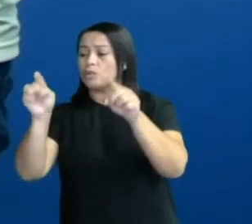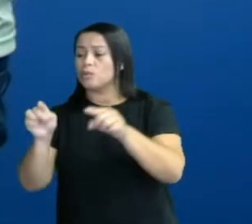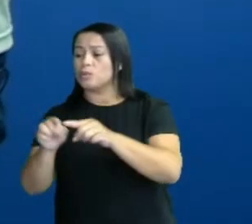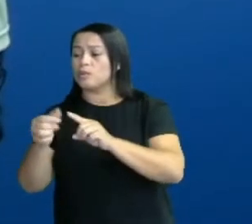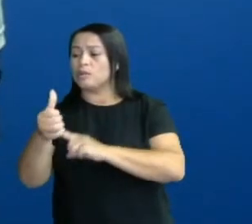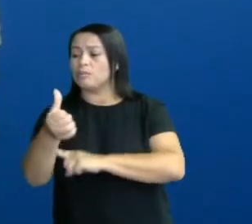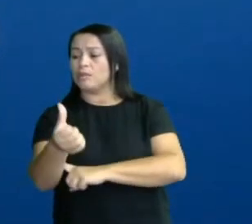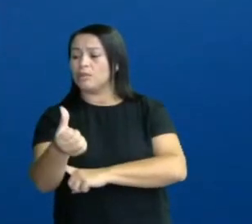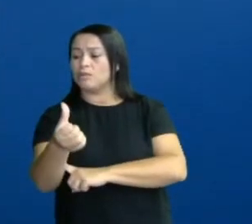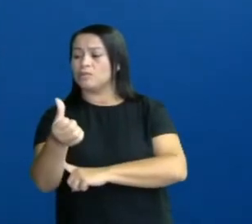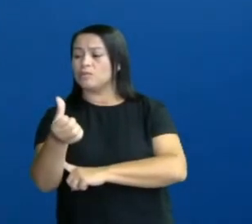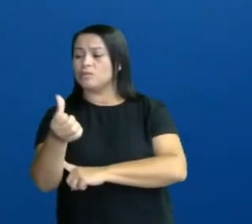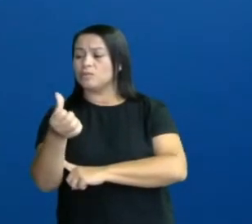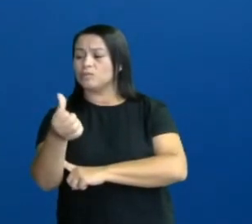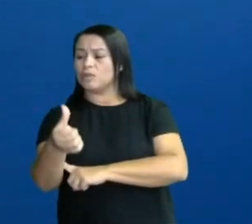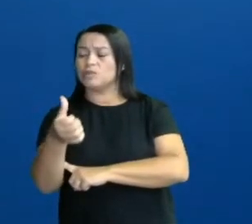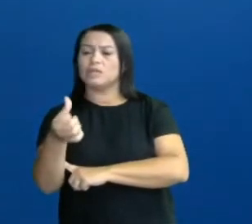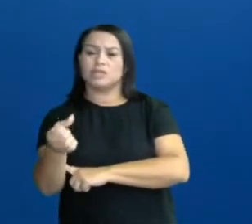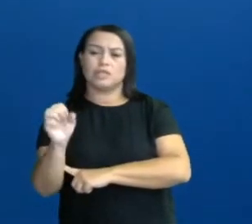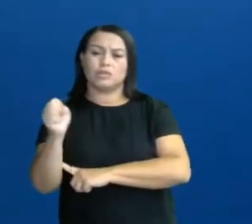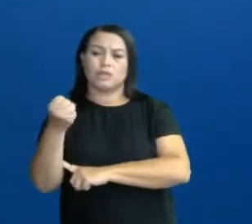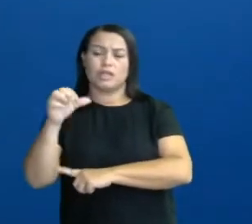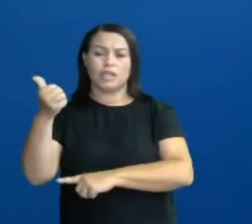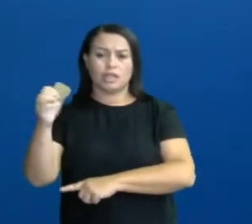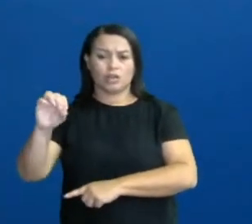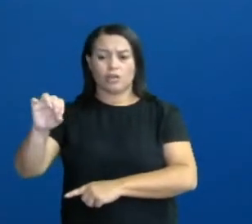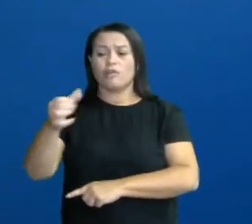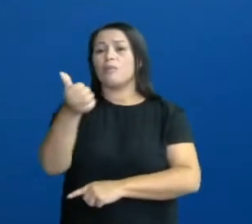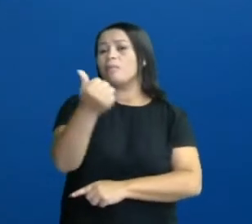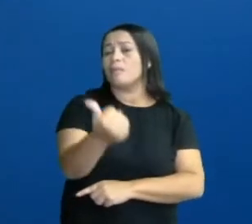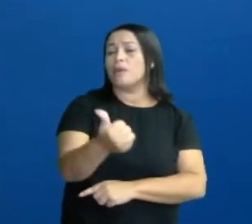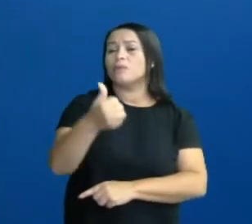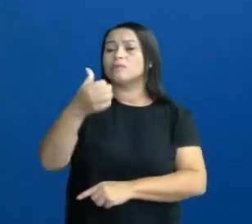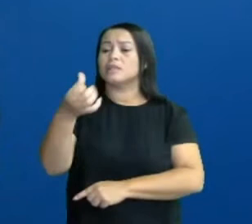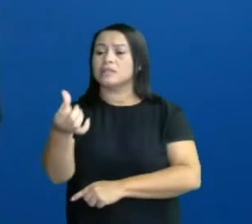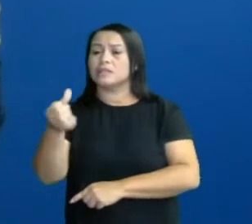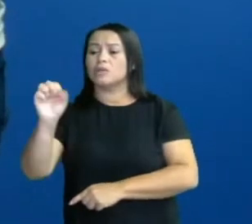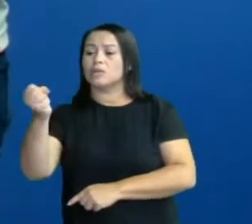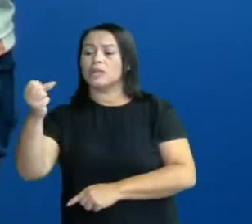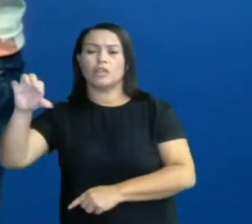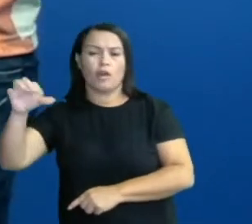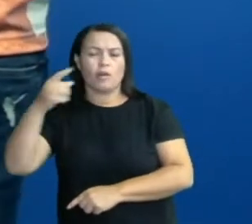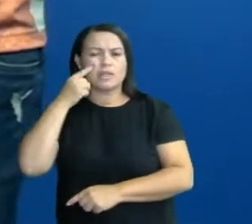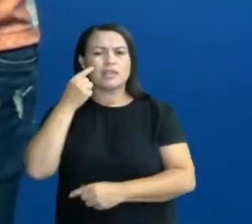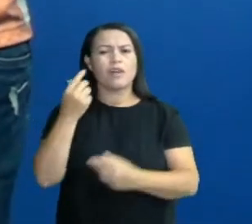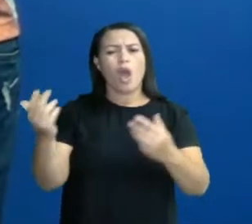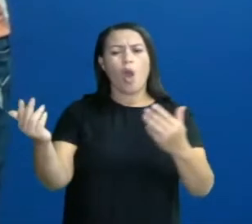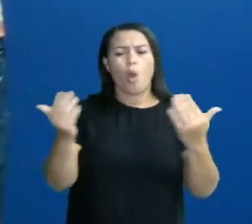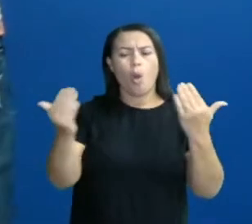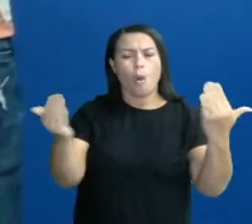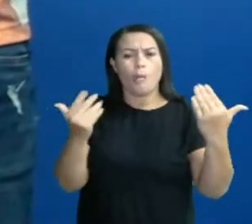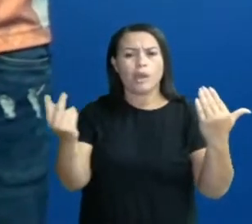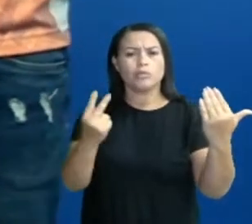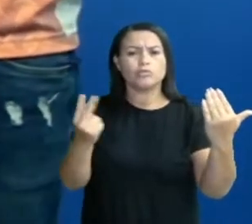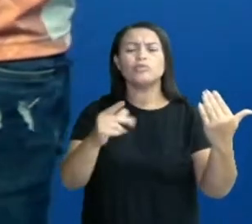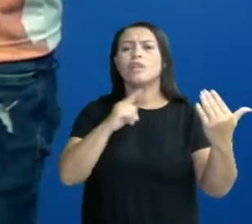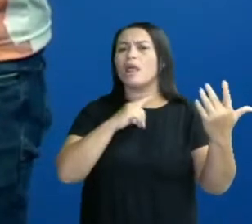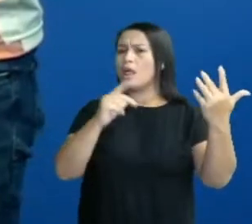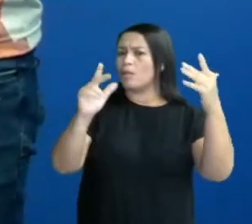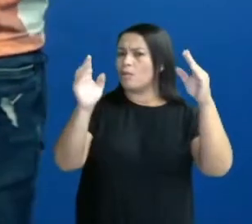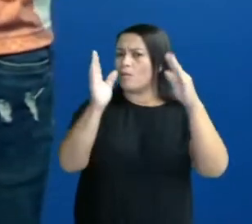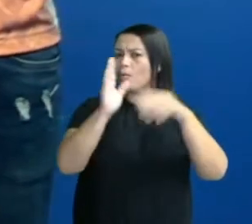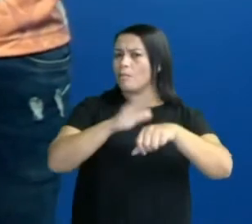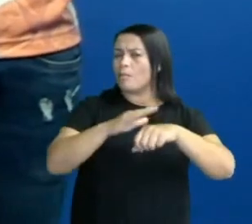né, você vai ter aí uma produção artística. Ou seja, eu gostaria, por exemplo, de ter um quadro, né, confeccionado